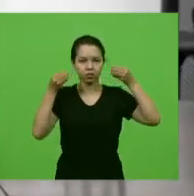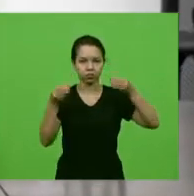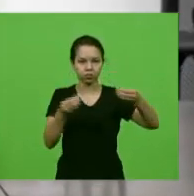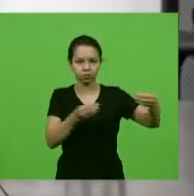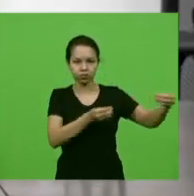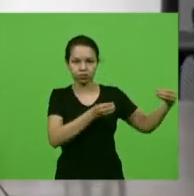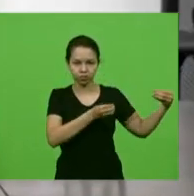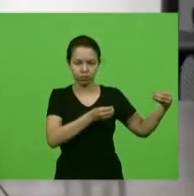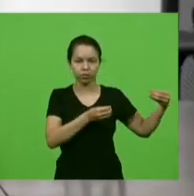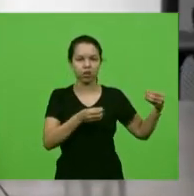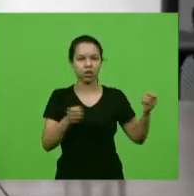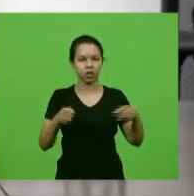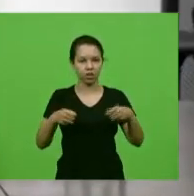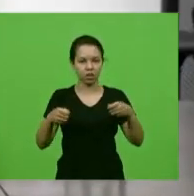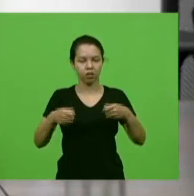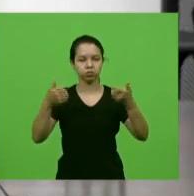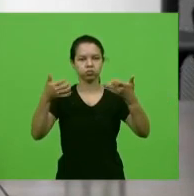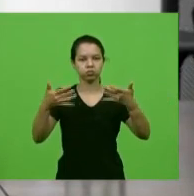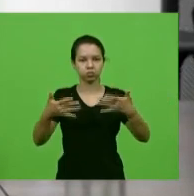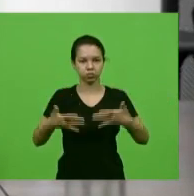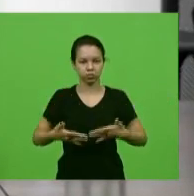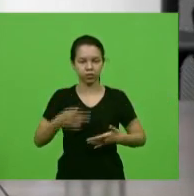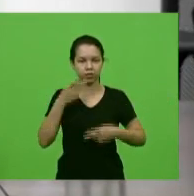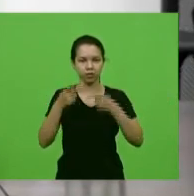podermos expressar melhor nossas palavras.